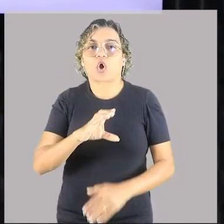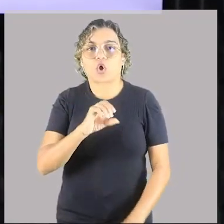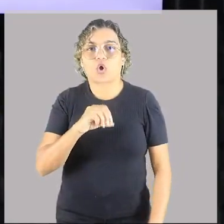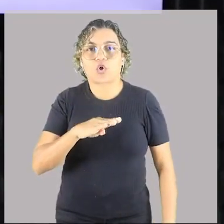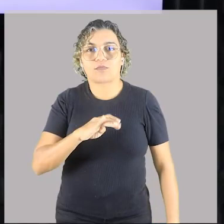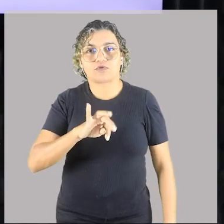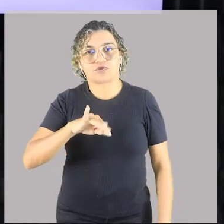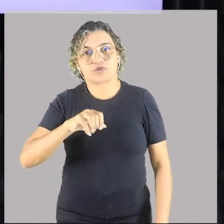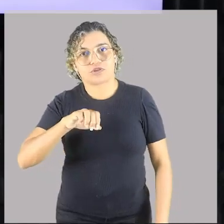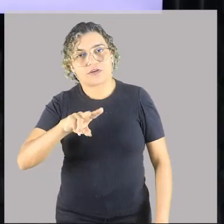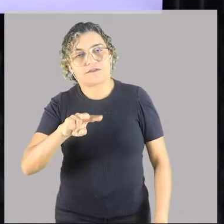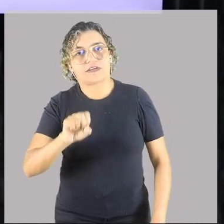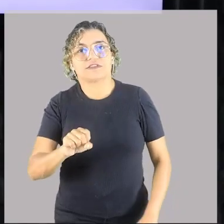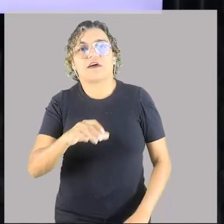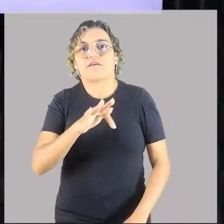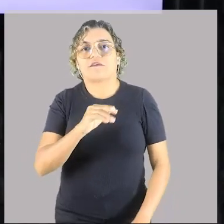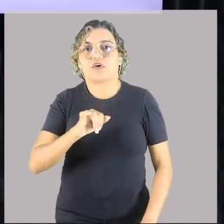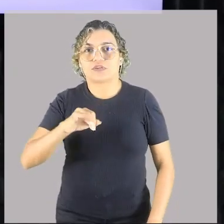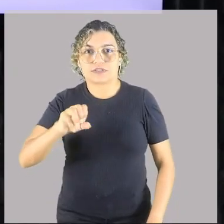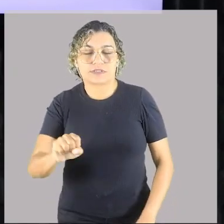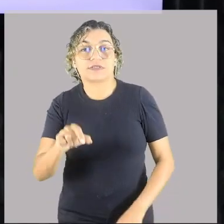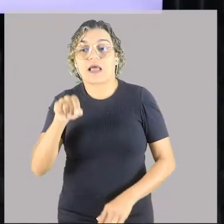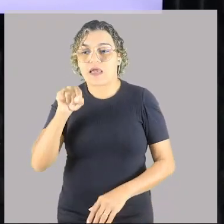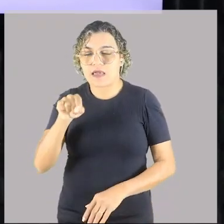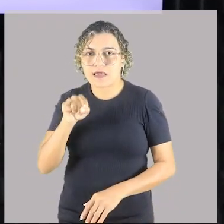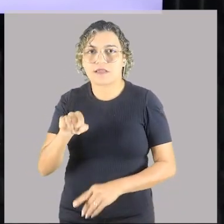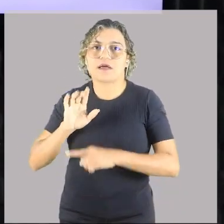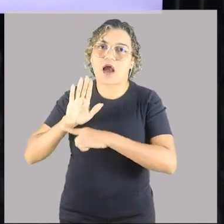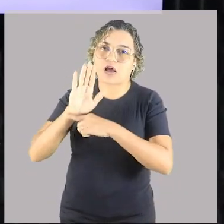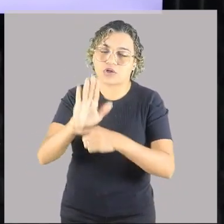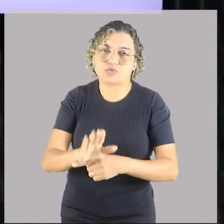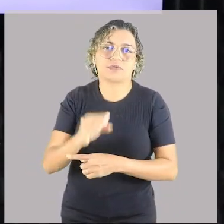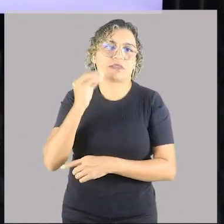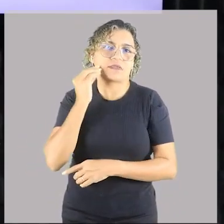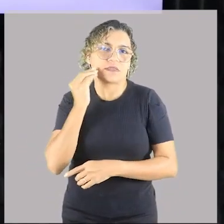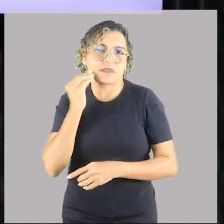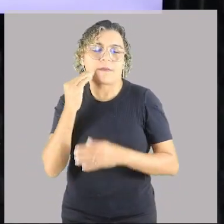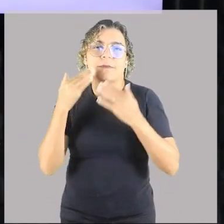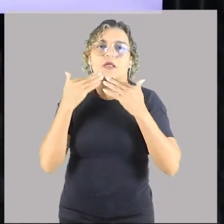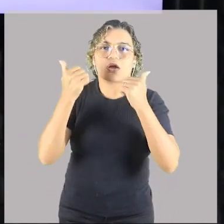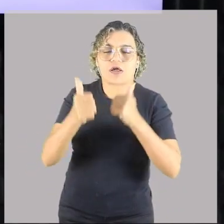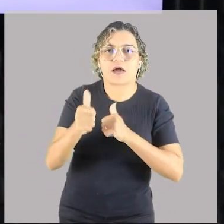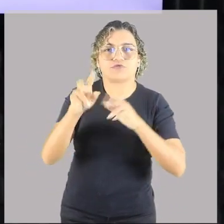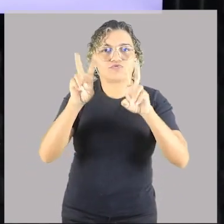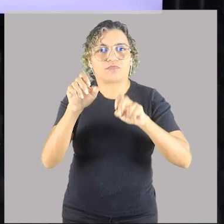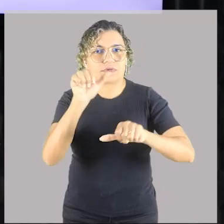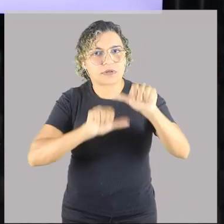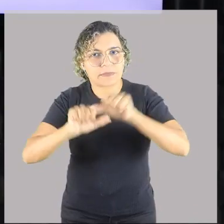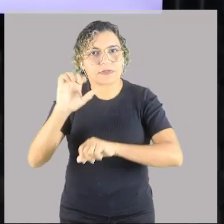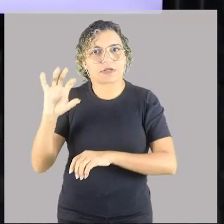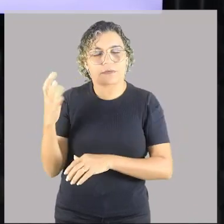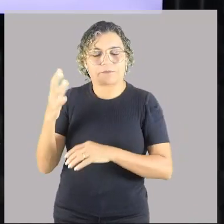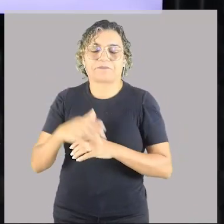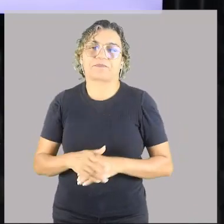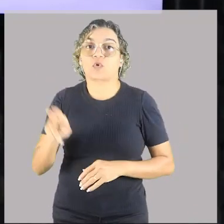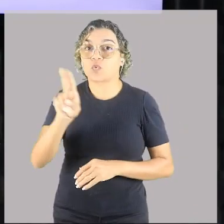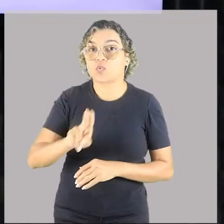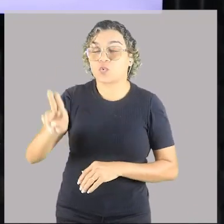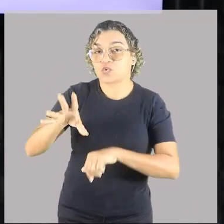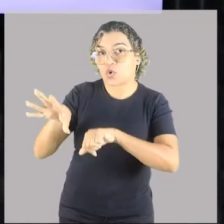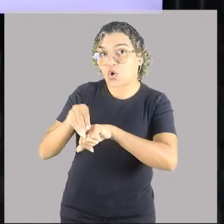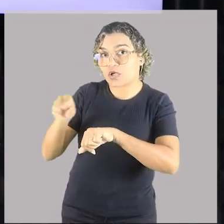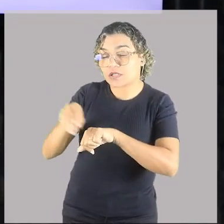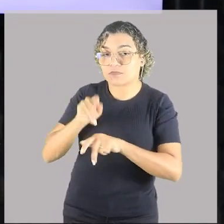libera gás que contribui para vários problemas relacionados a essas mudanças climáticas. Uso do conhecimento